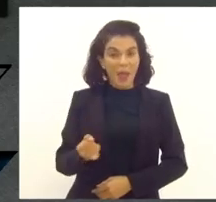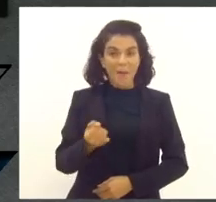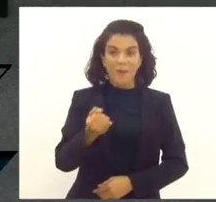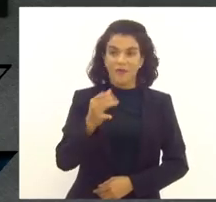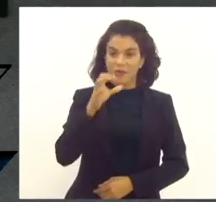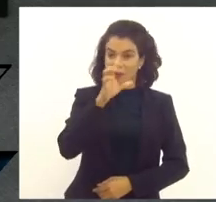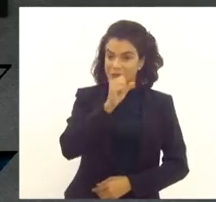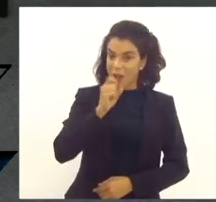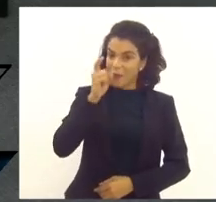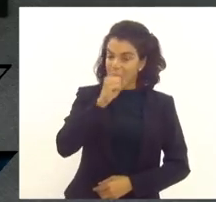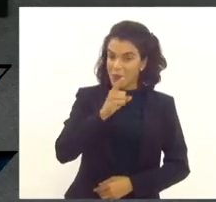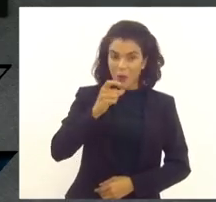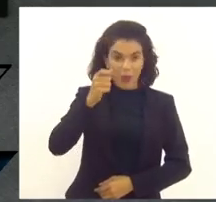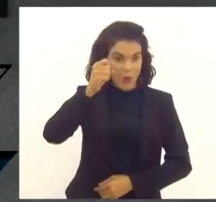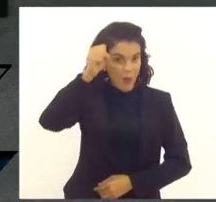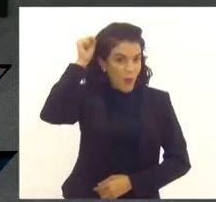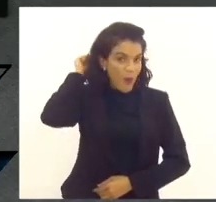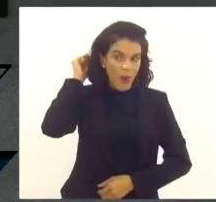cabelo